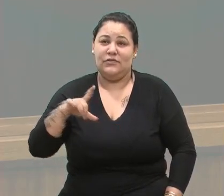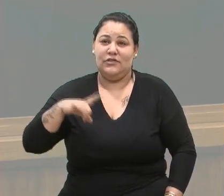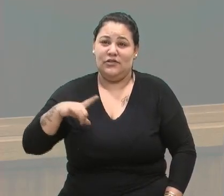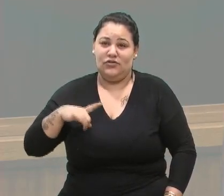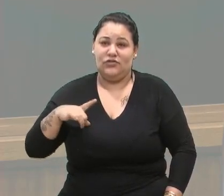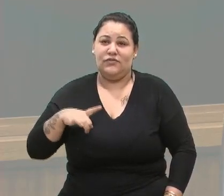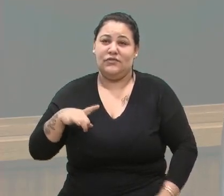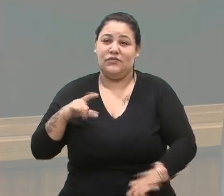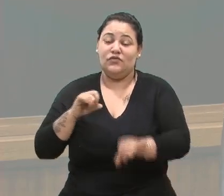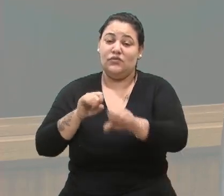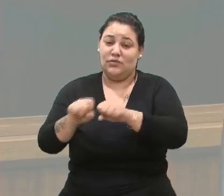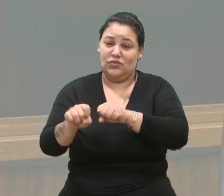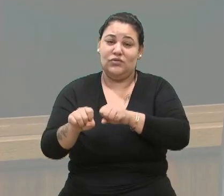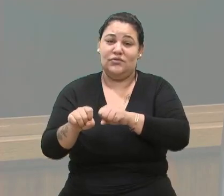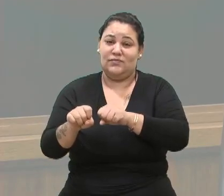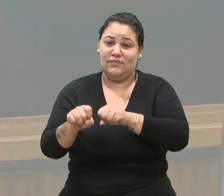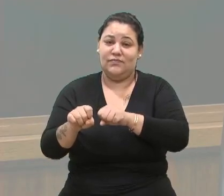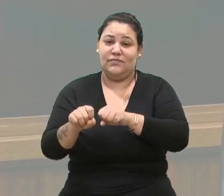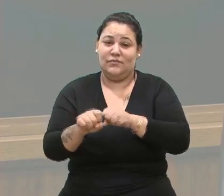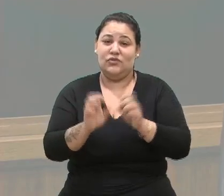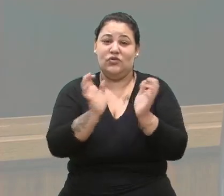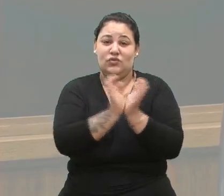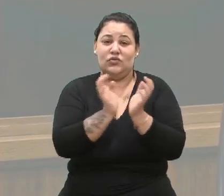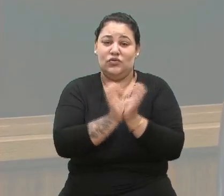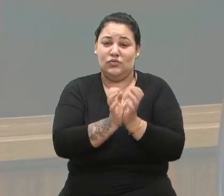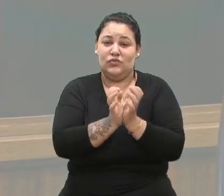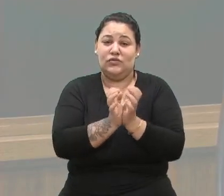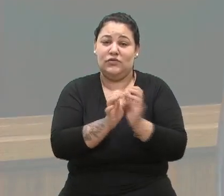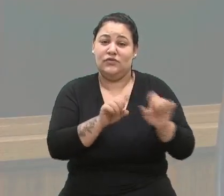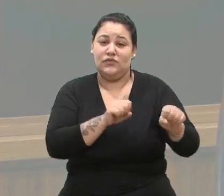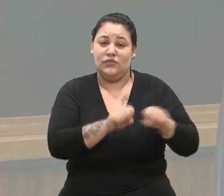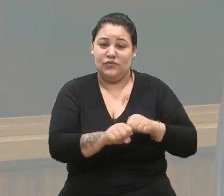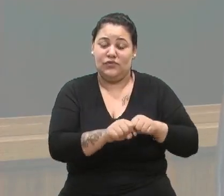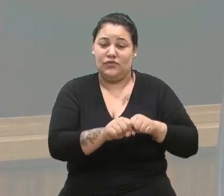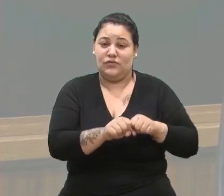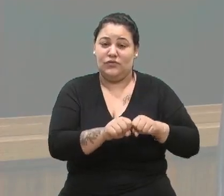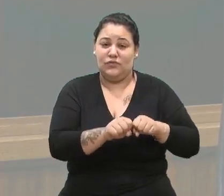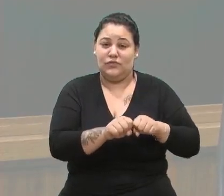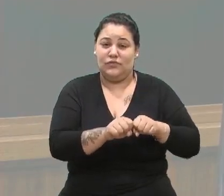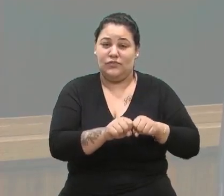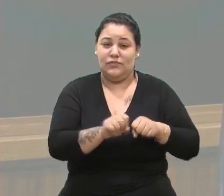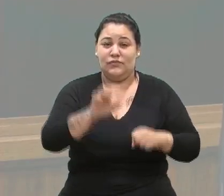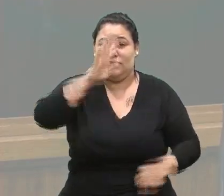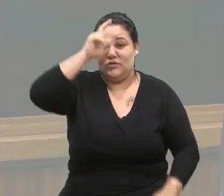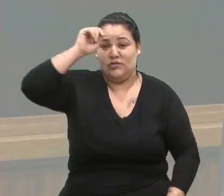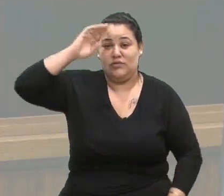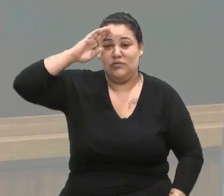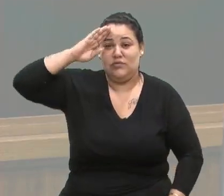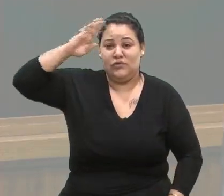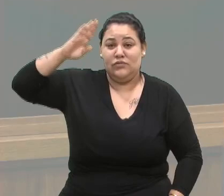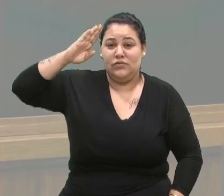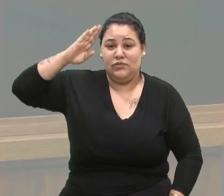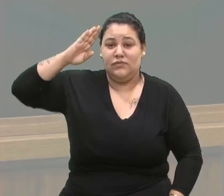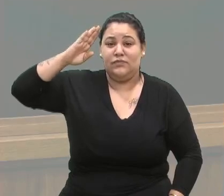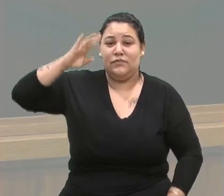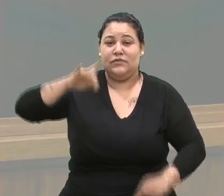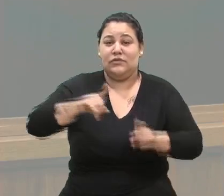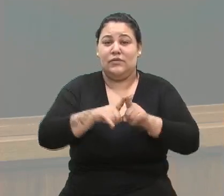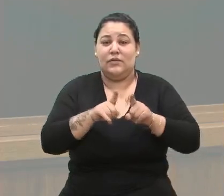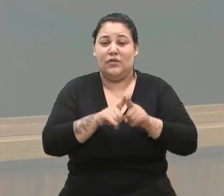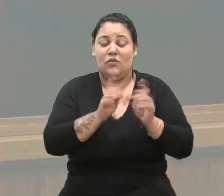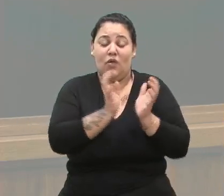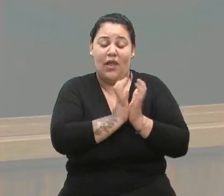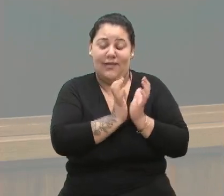formatura da turma em que ele se formou guarda municipal, um jovem muito a lamentar, colega servidor.